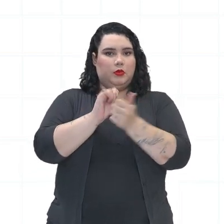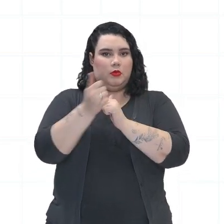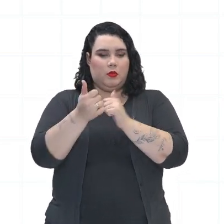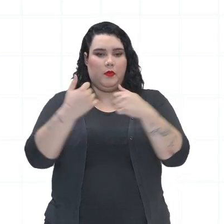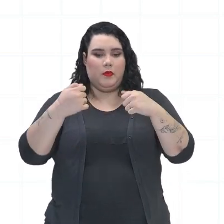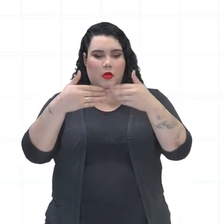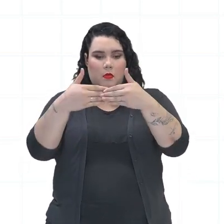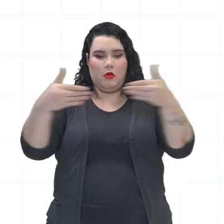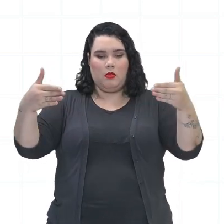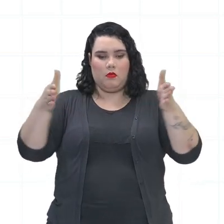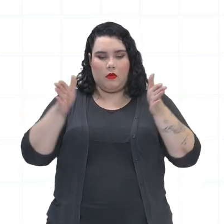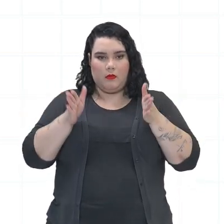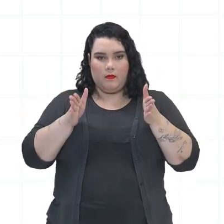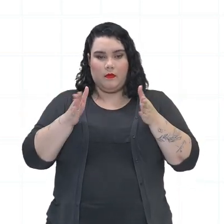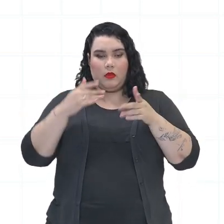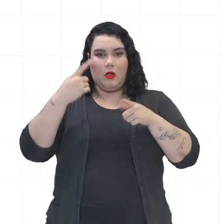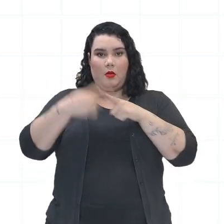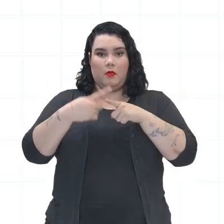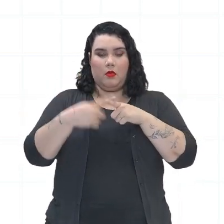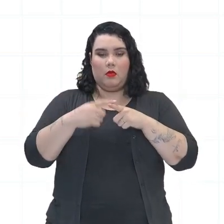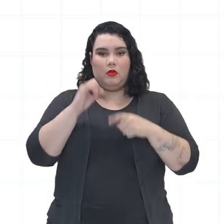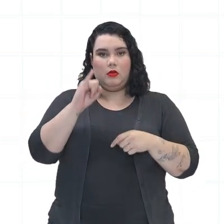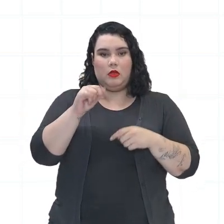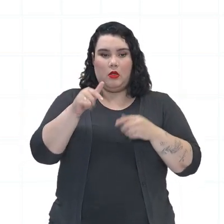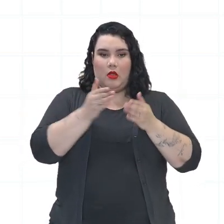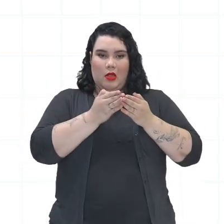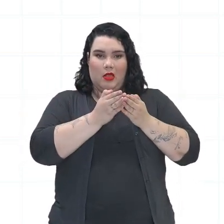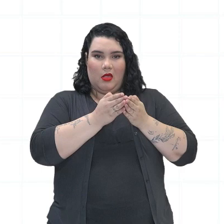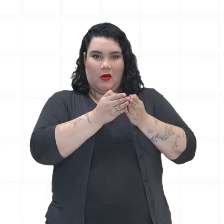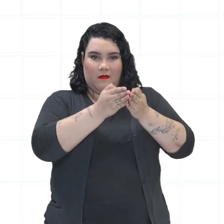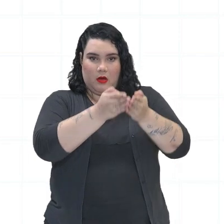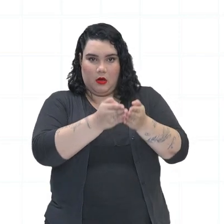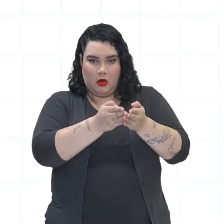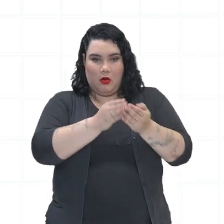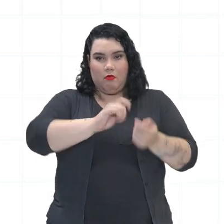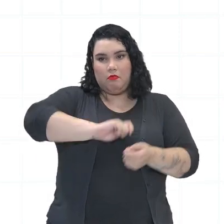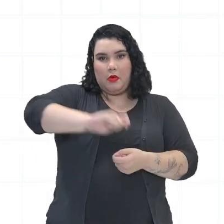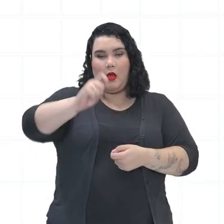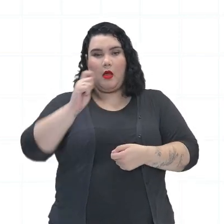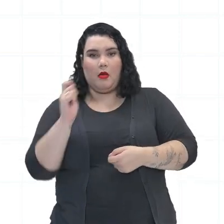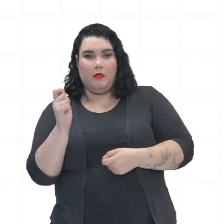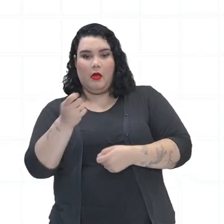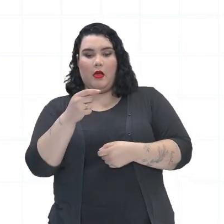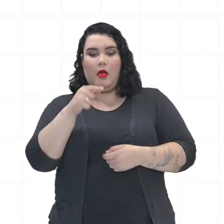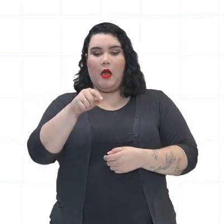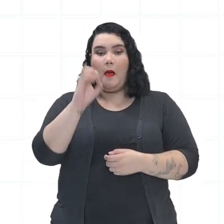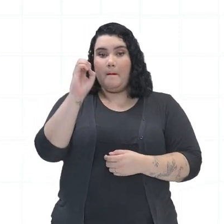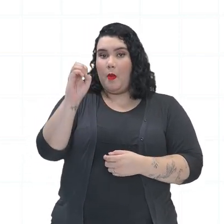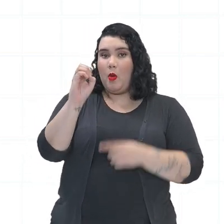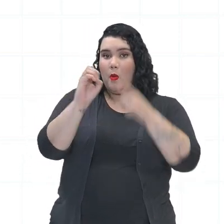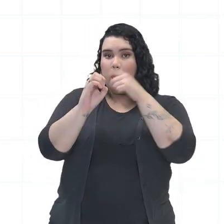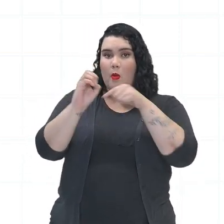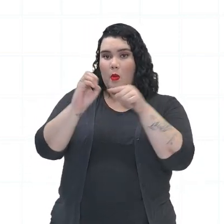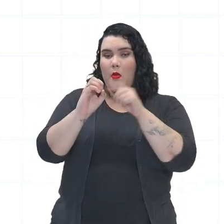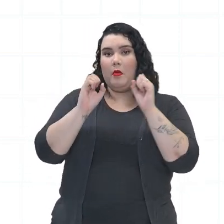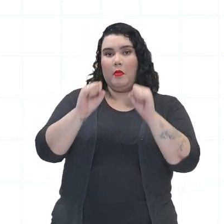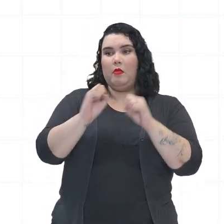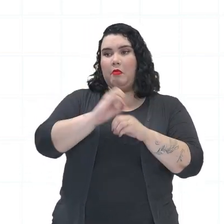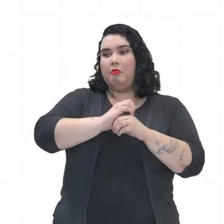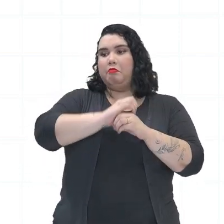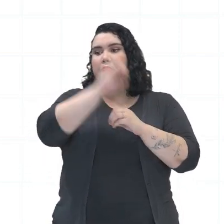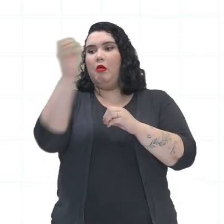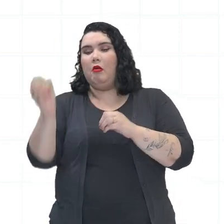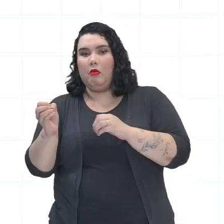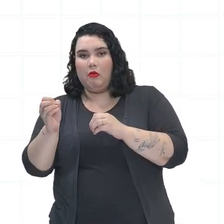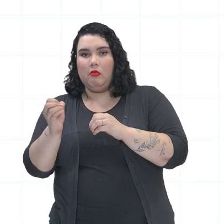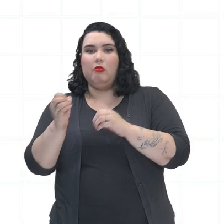delimitatórias, né? Por quê? Porque quando se jogava no navio, então havia o risco dessa bola ser rebatida com